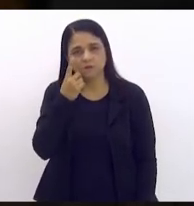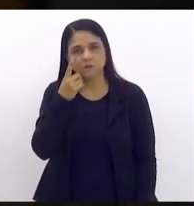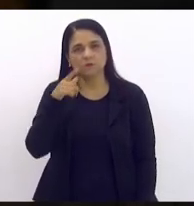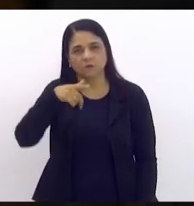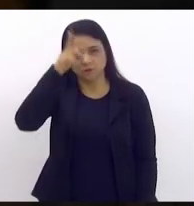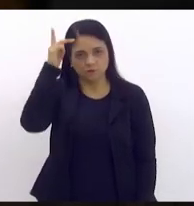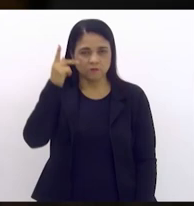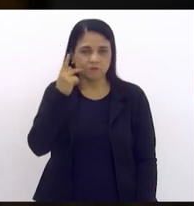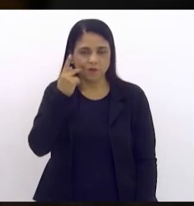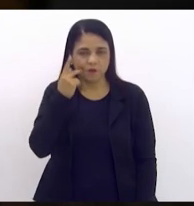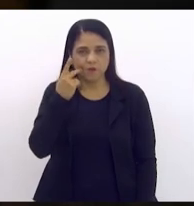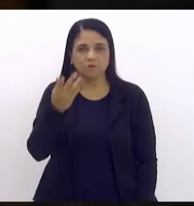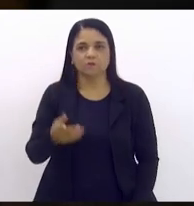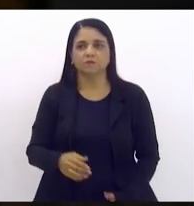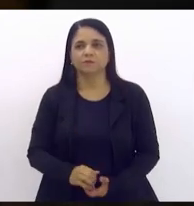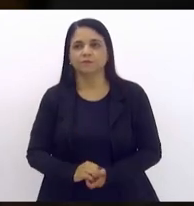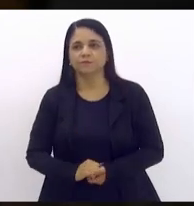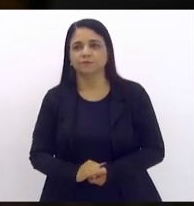Luiz Paulo Corrêa da Rocha.